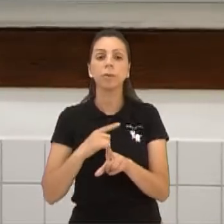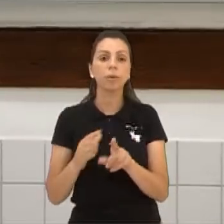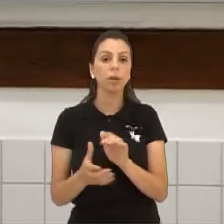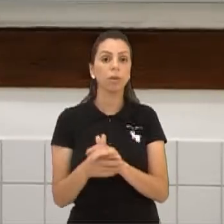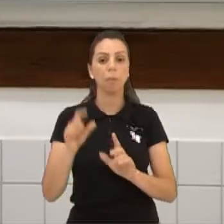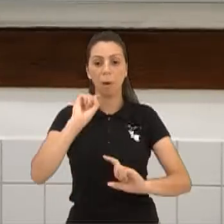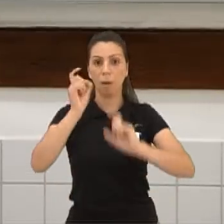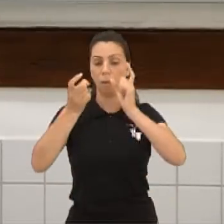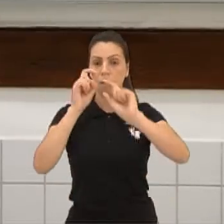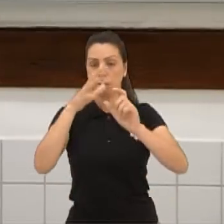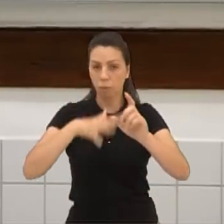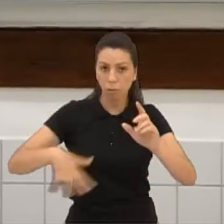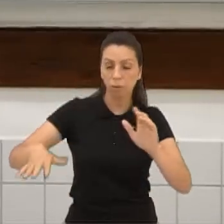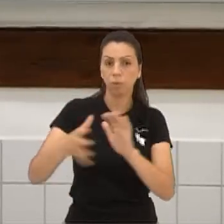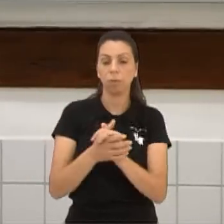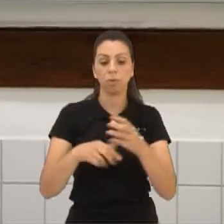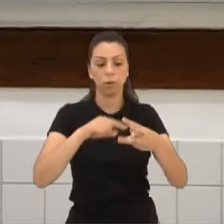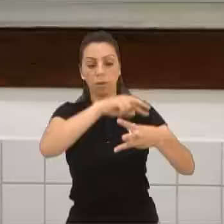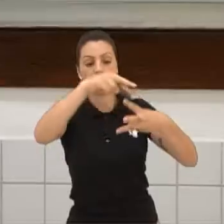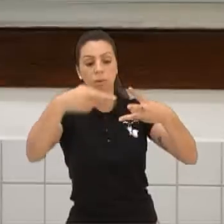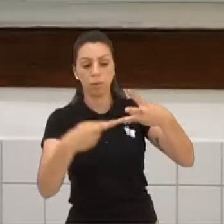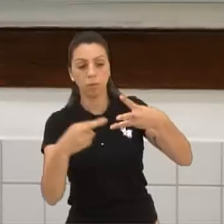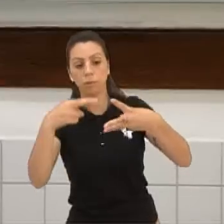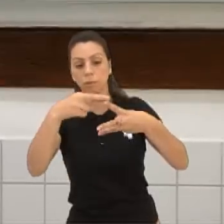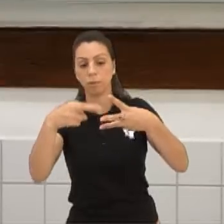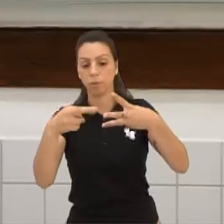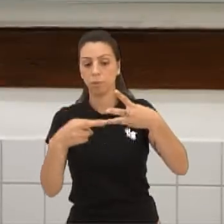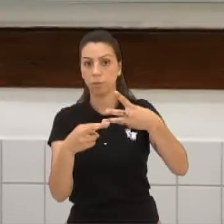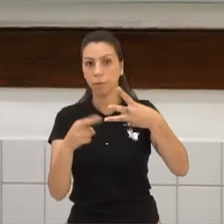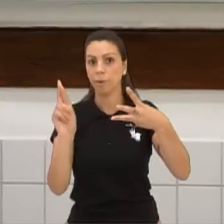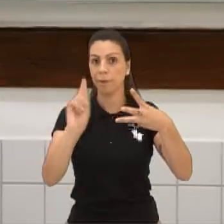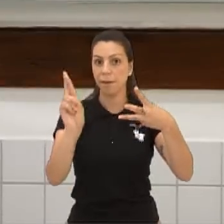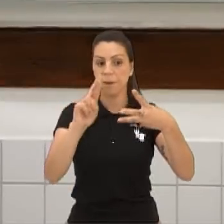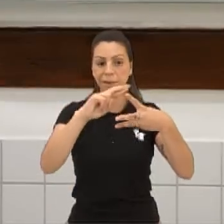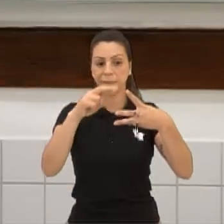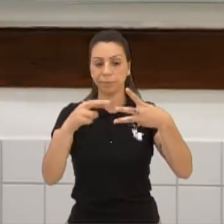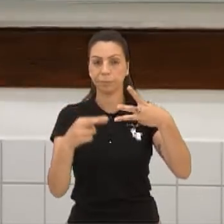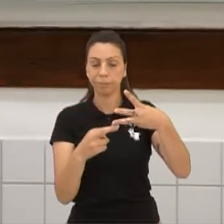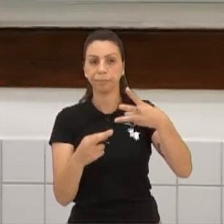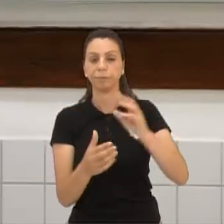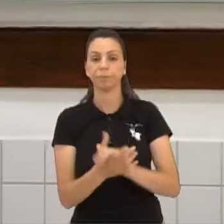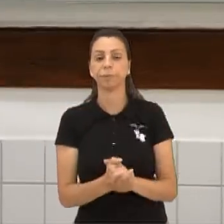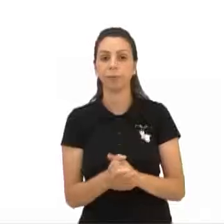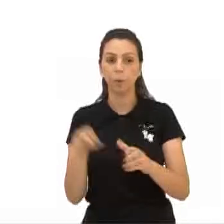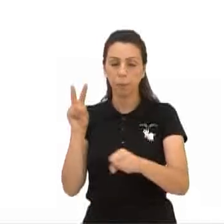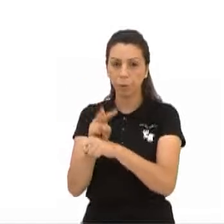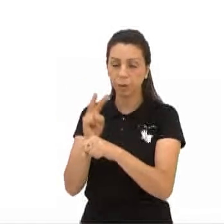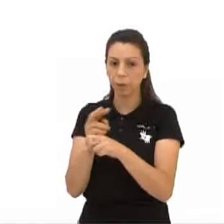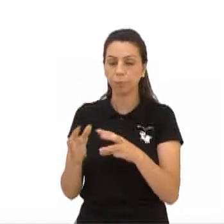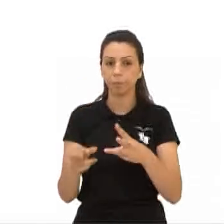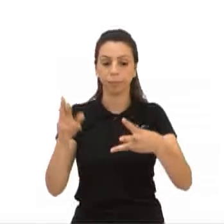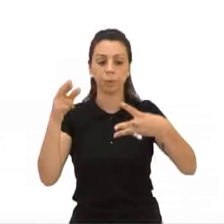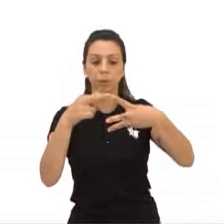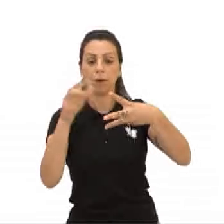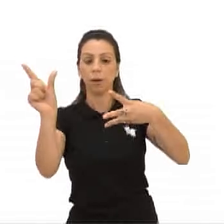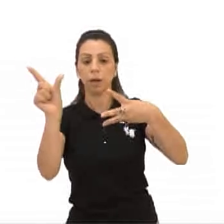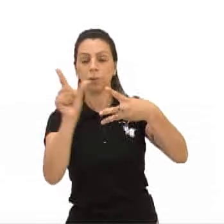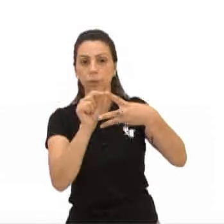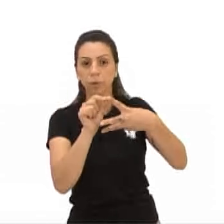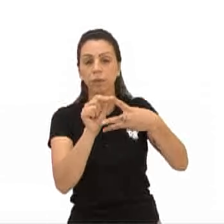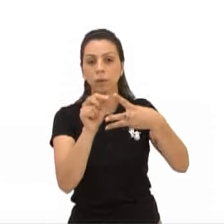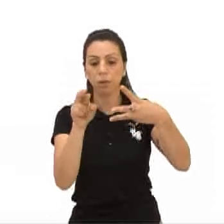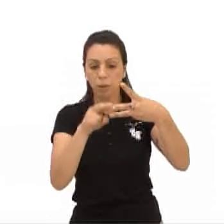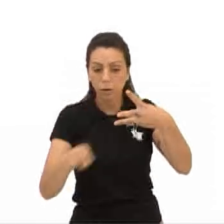que eles chamaram de 3 R's da sustentabilidade. Os 3 R's da sustentabilidade eram reduzir, reutilizar e